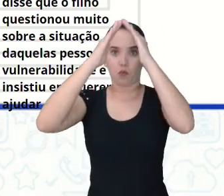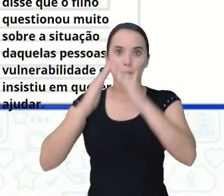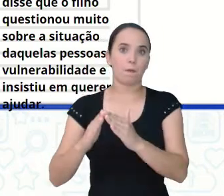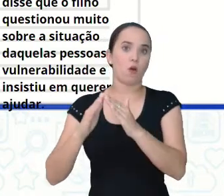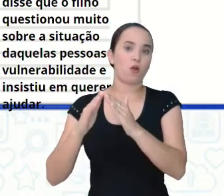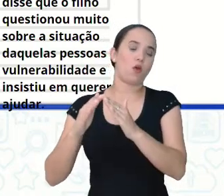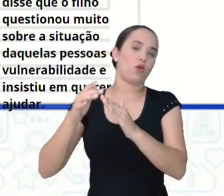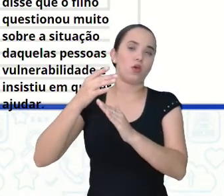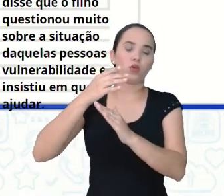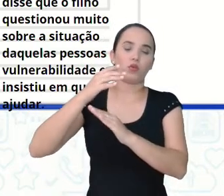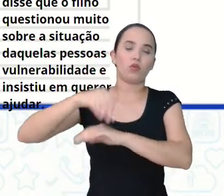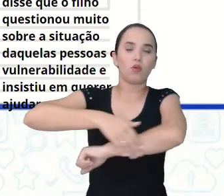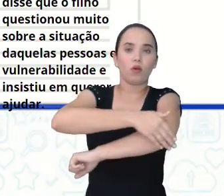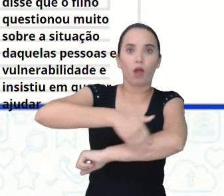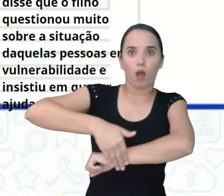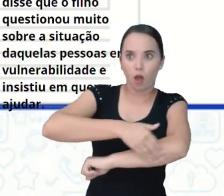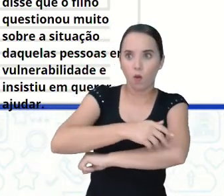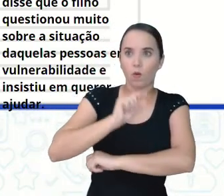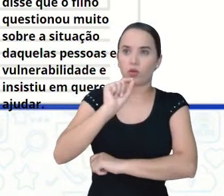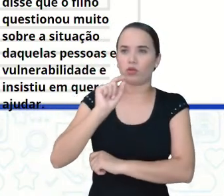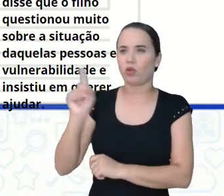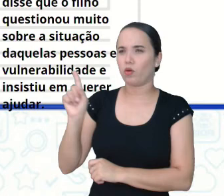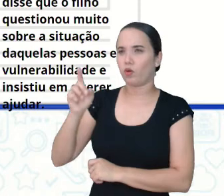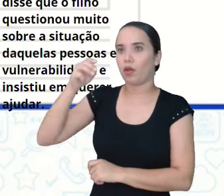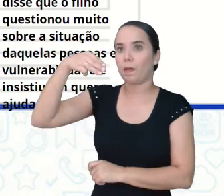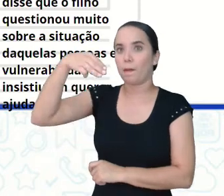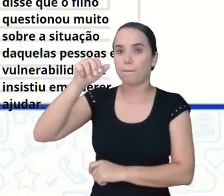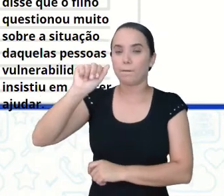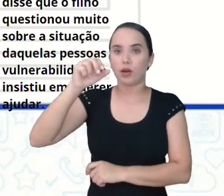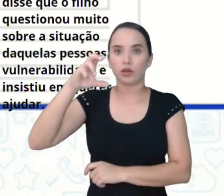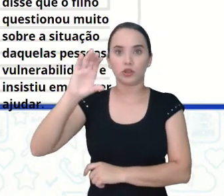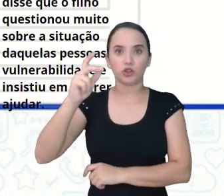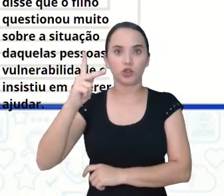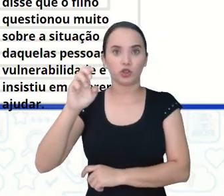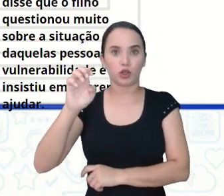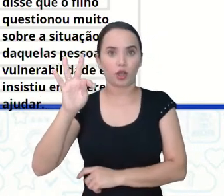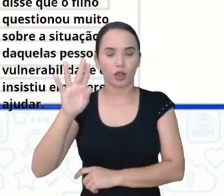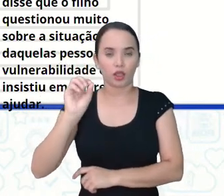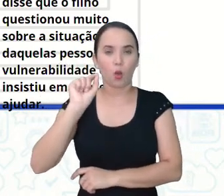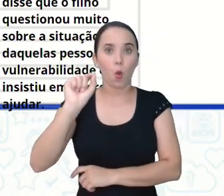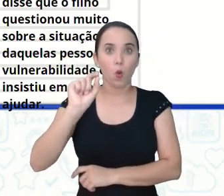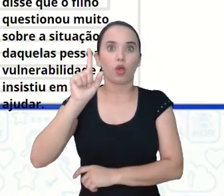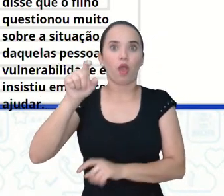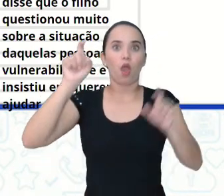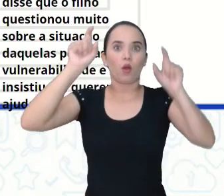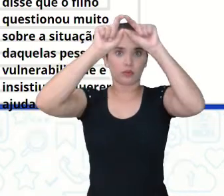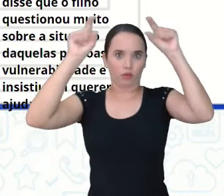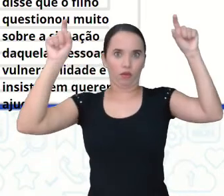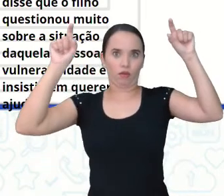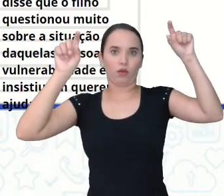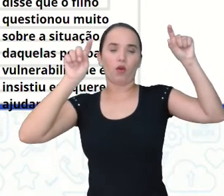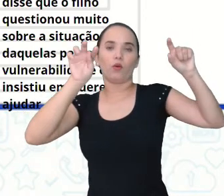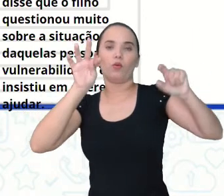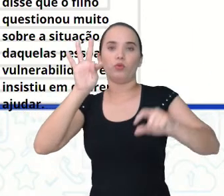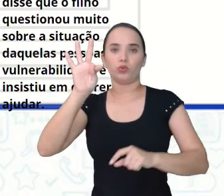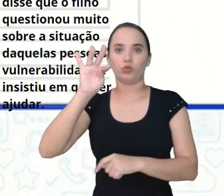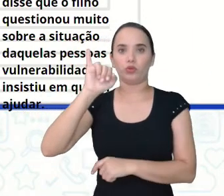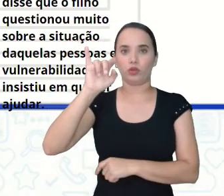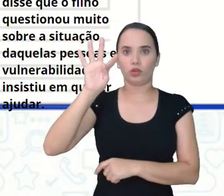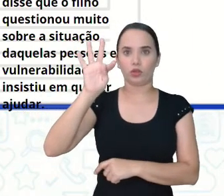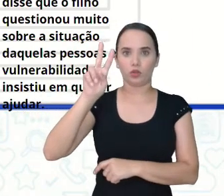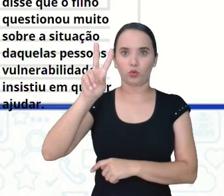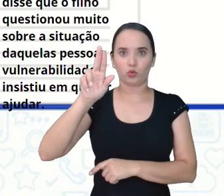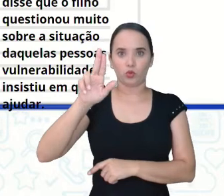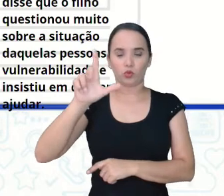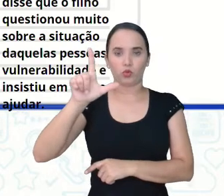que eu falei agora, manchete significa o título da notícia. Esse título, ele precisa, como vocês estão vendo,